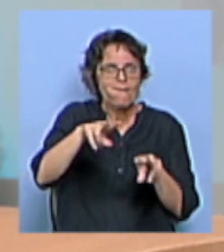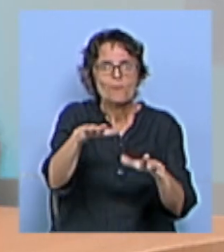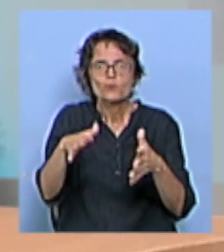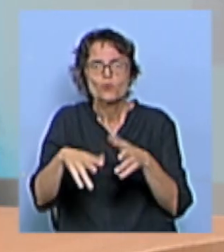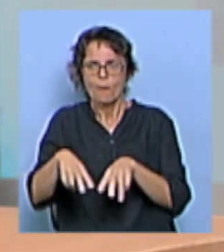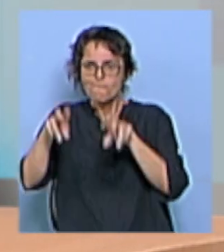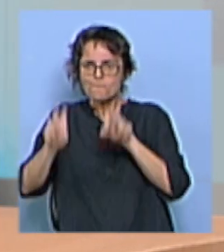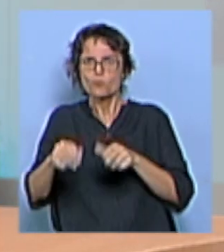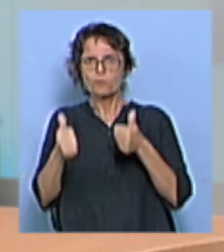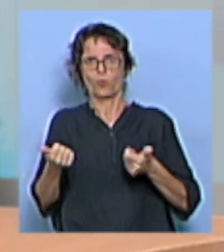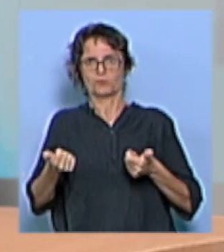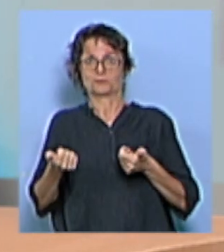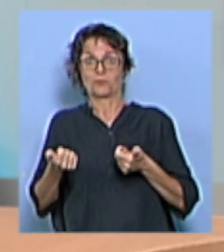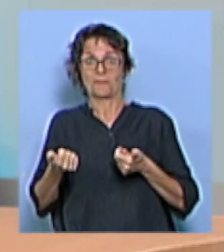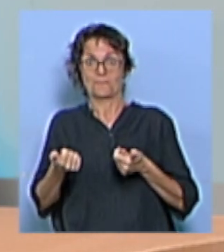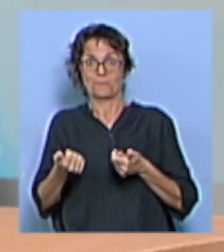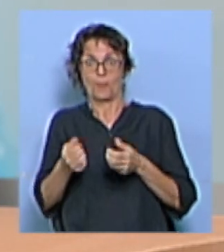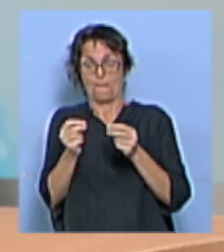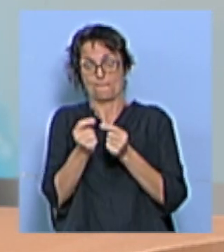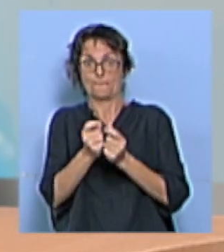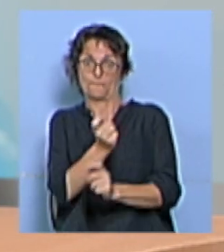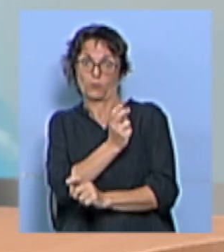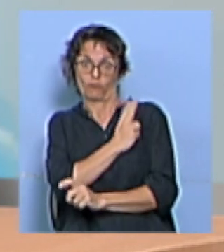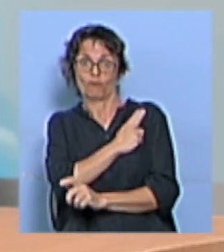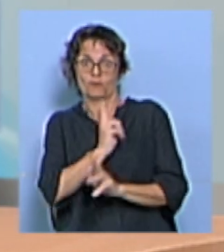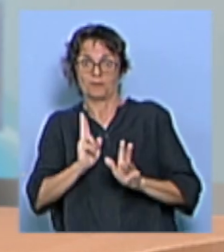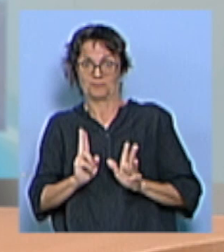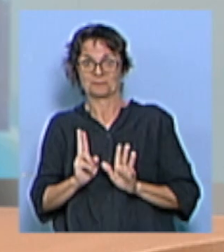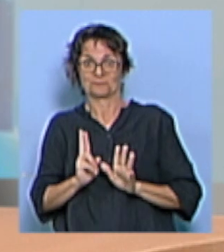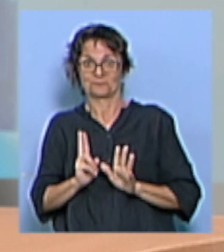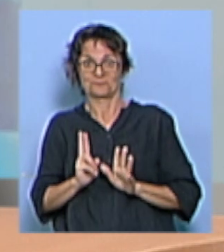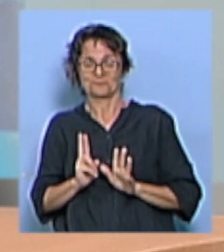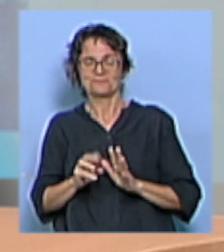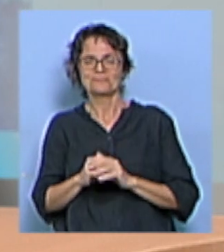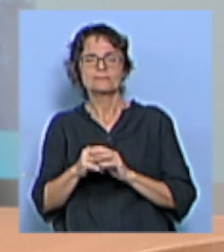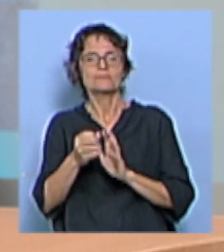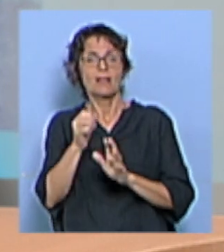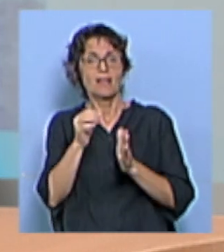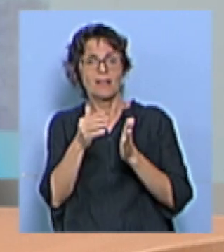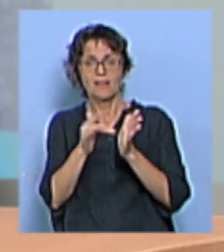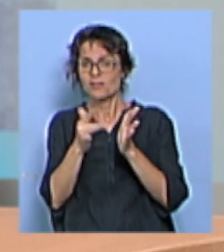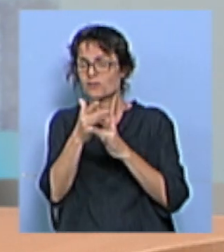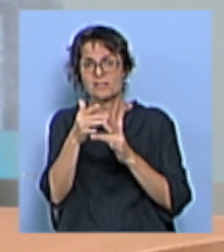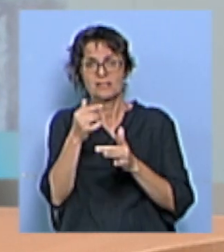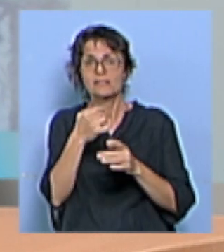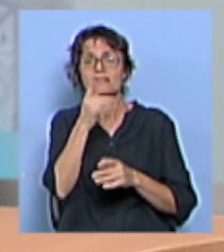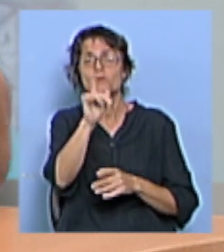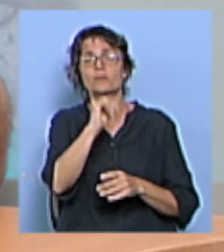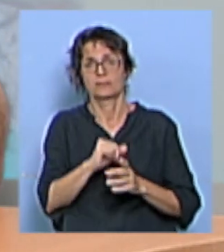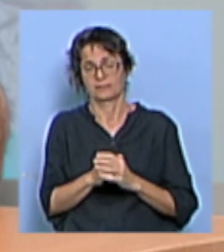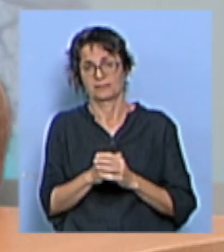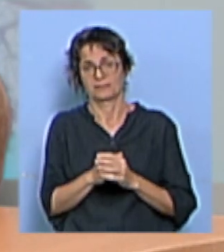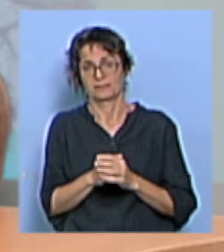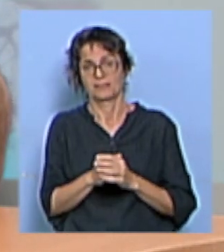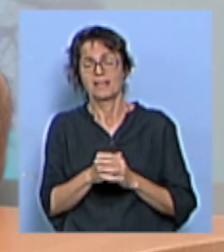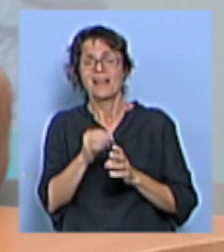mandar. E Jesus diz, aí no Evangelho de hoje, quem quiser salvar a sua vida, há de perdê-la. Ganhar